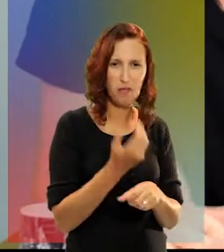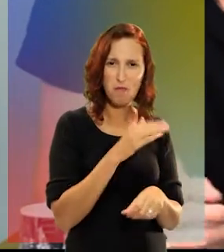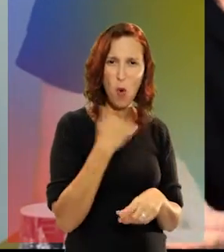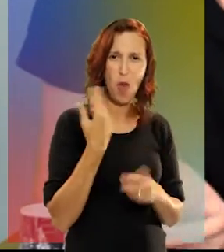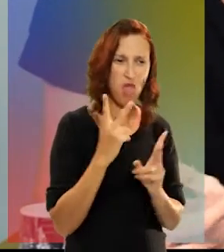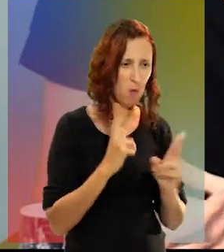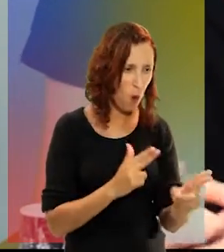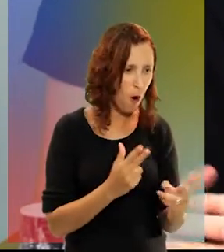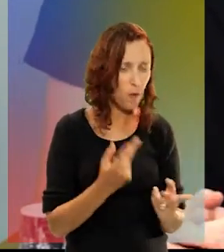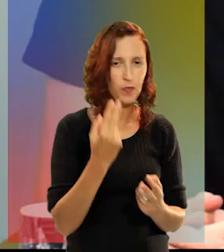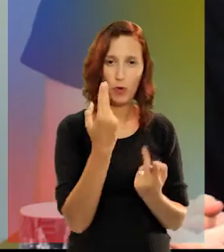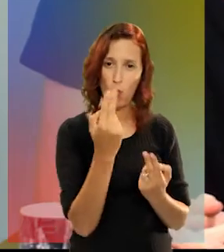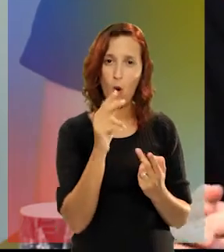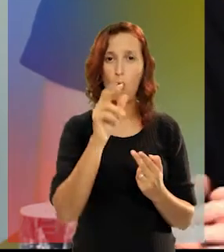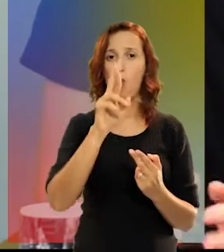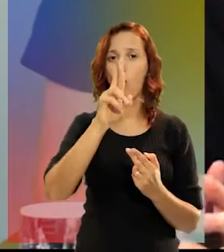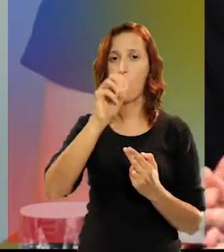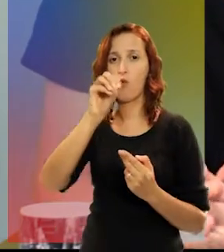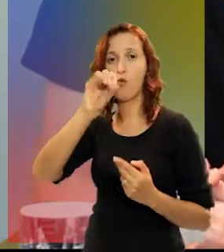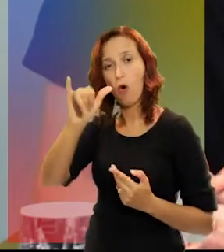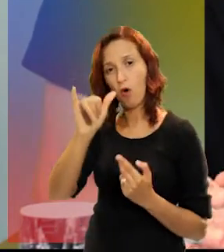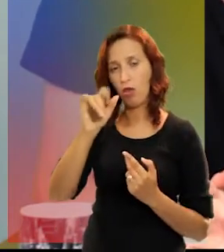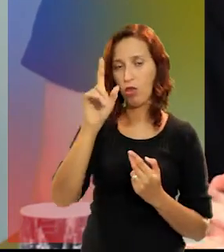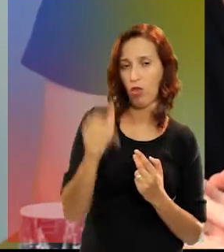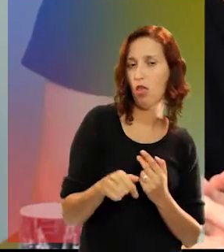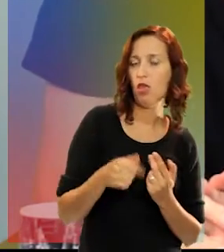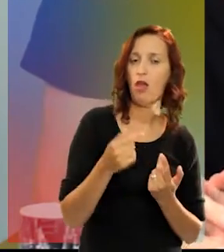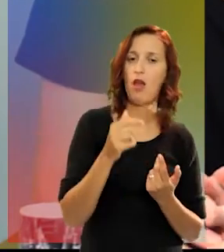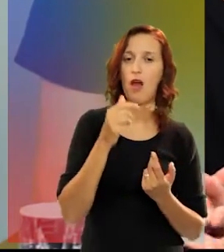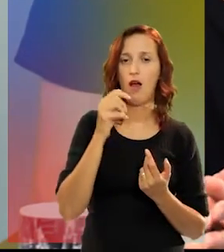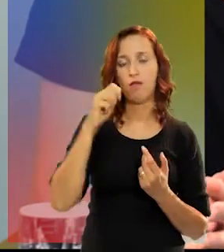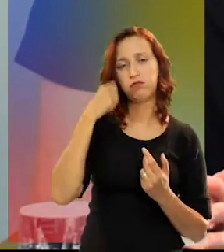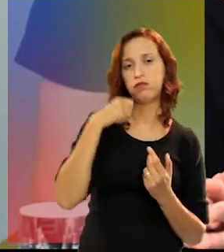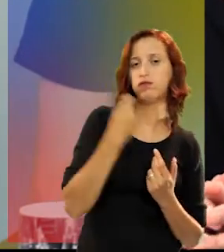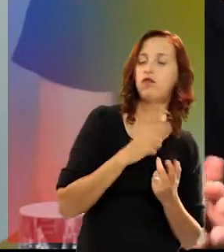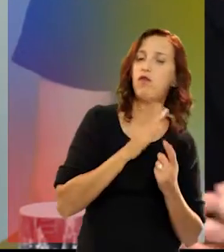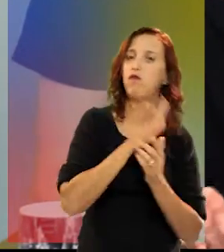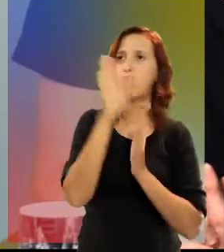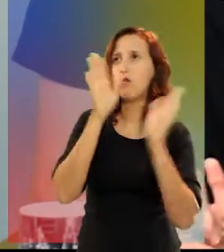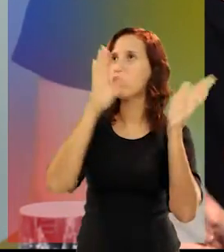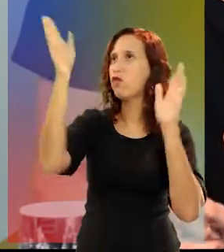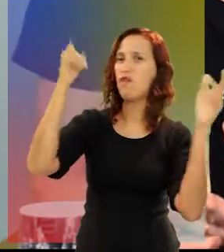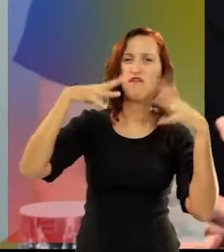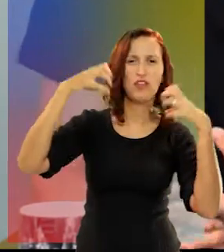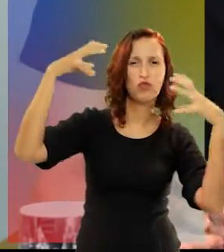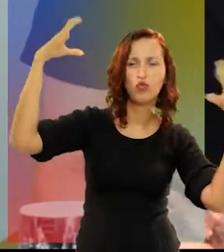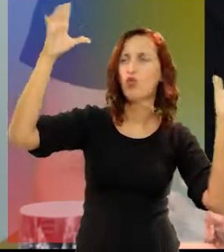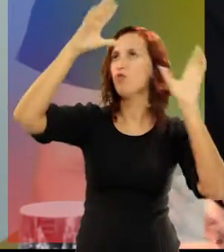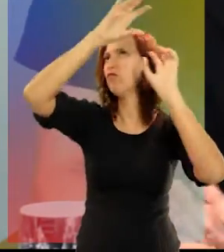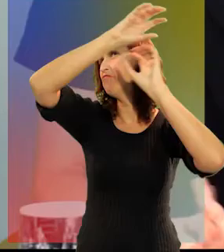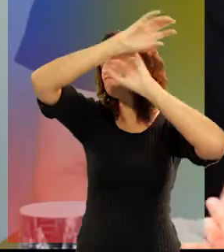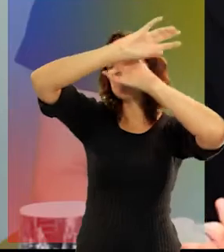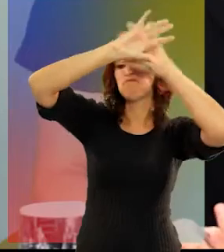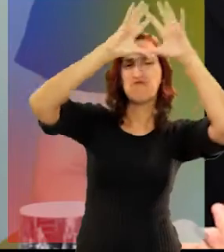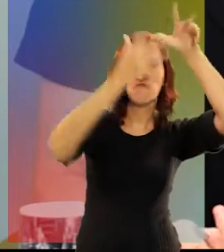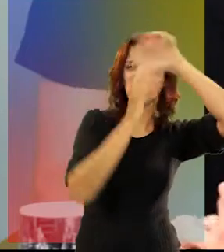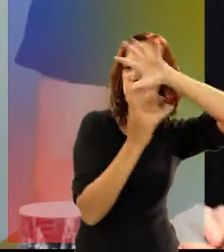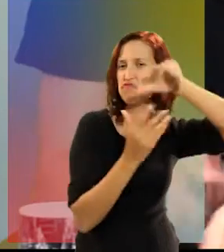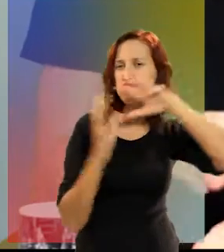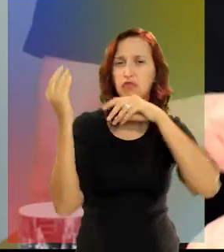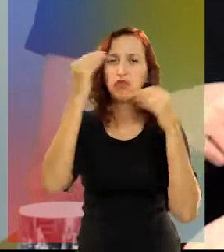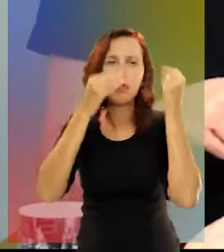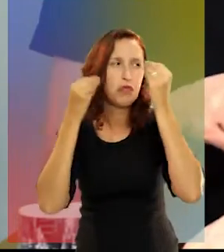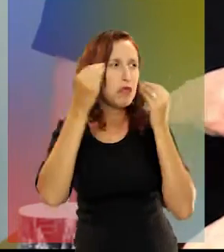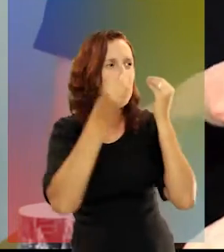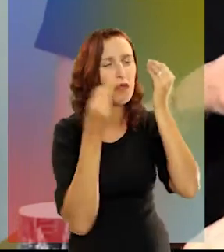replicante principal, é o Roy, o Rutger Hauer, fala, né? Foi em outros planetas, ele viu milhares de coisas, experimentou milhares